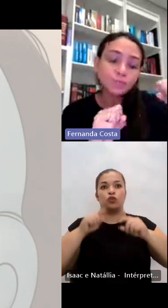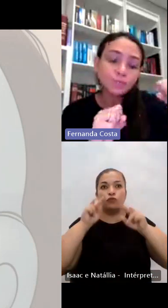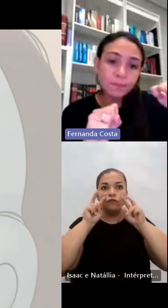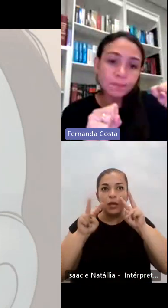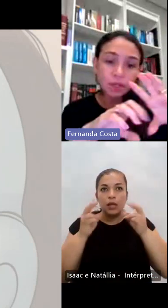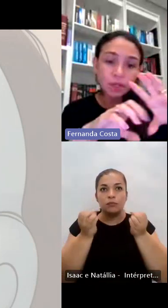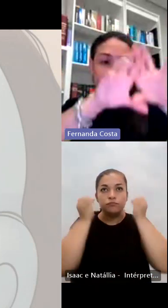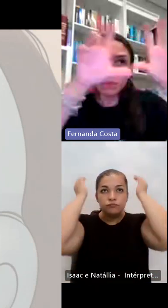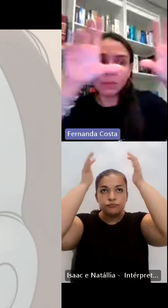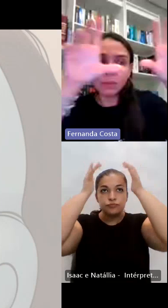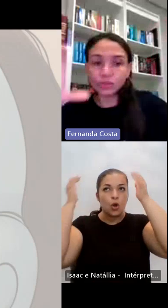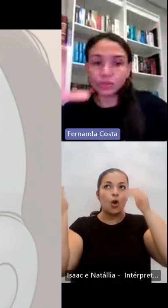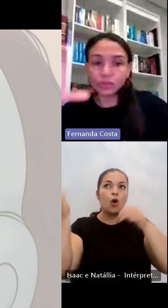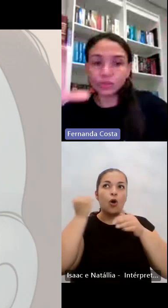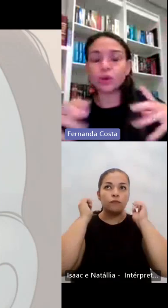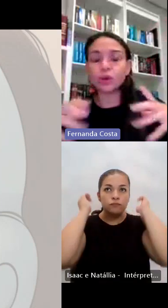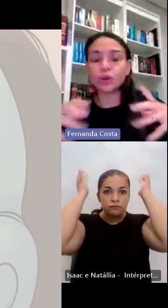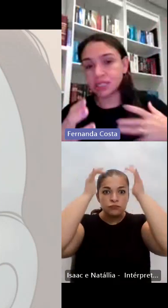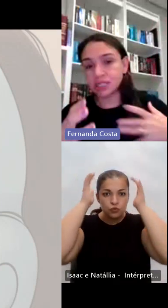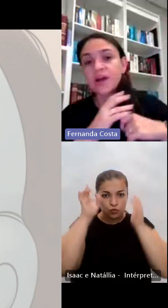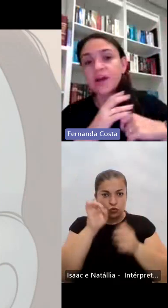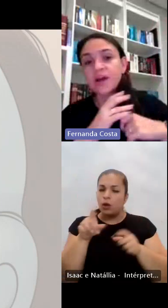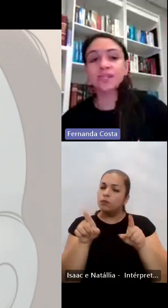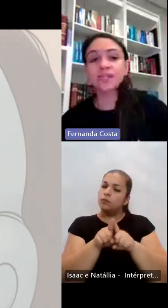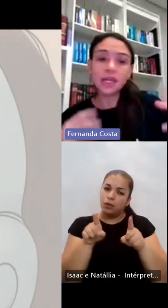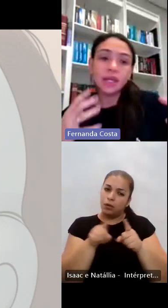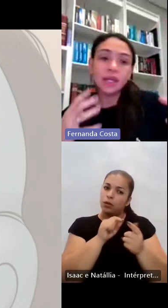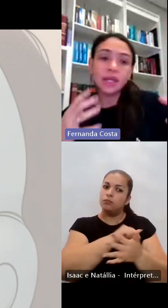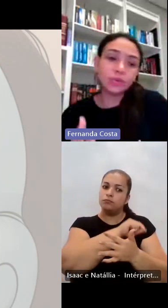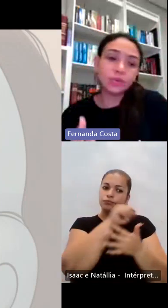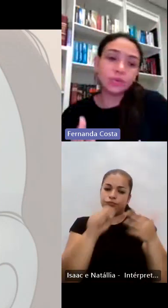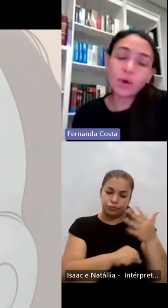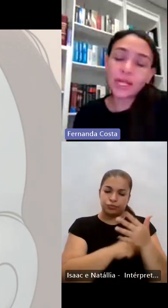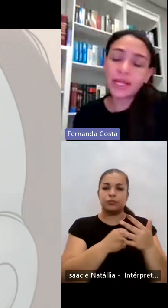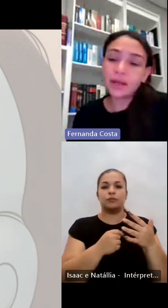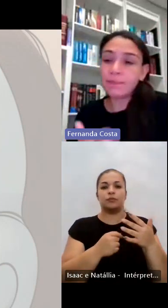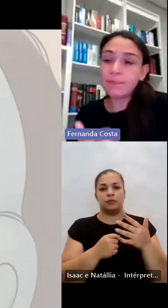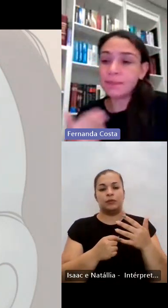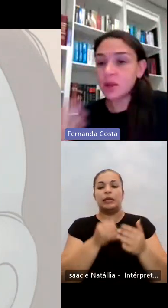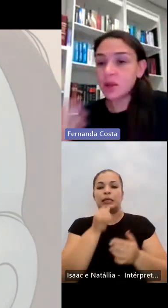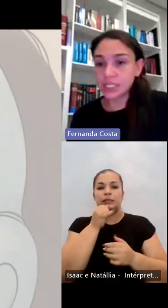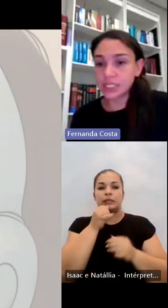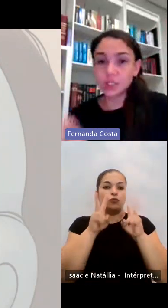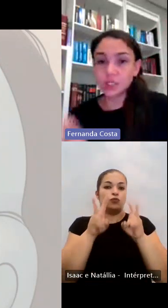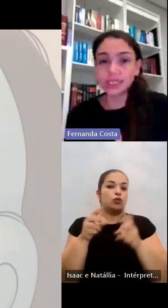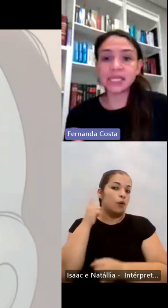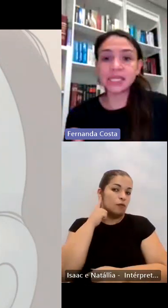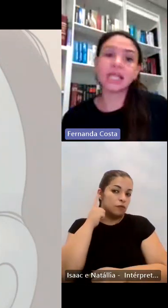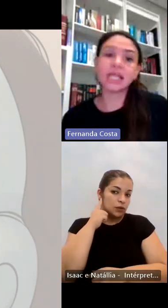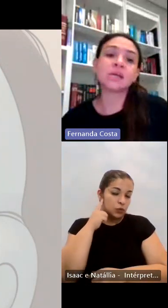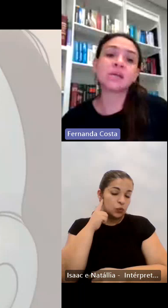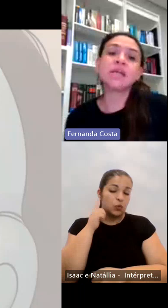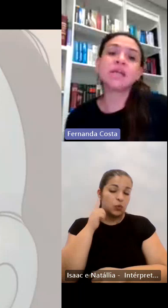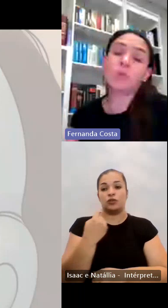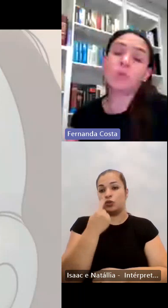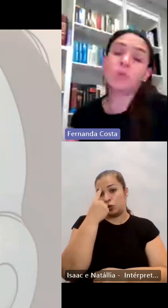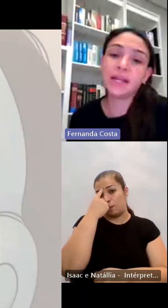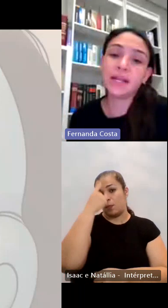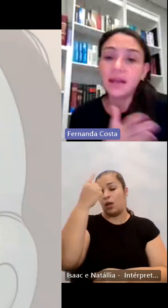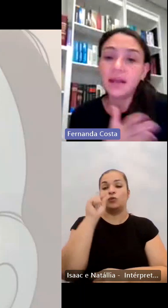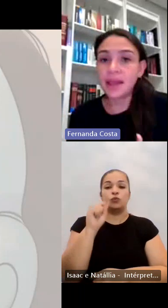penso em uma estrutura, igual nós estamos falando aqui da orelha, a primeira coisa que a gente pensa em relação a